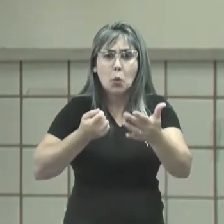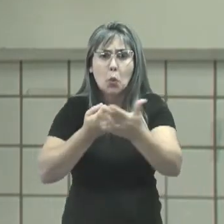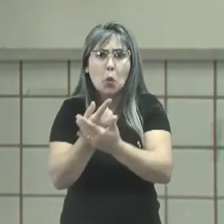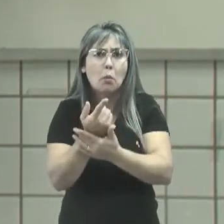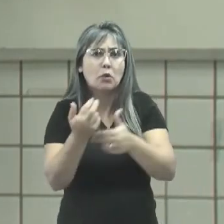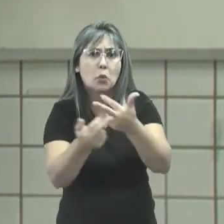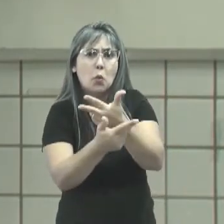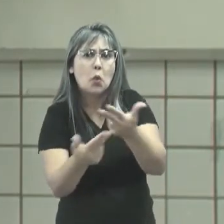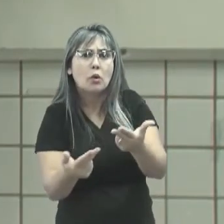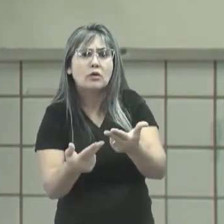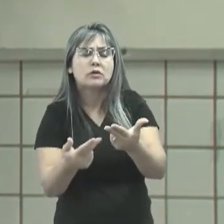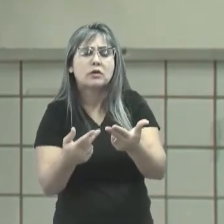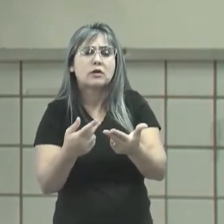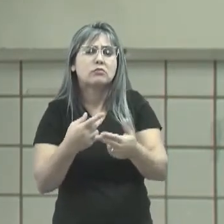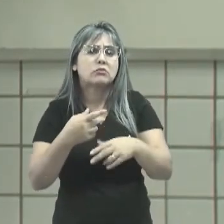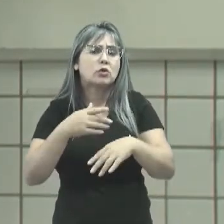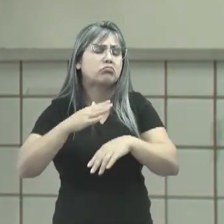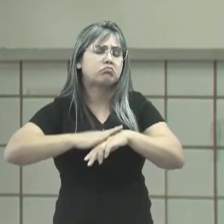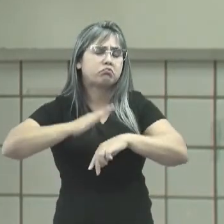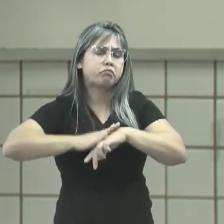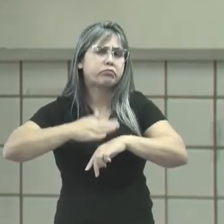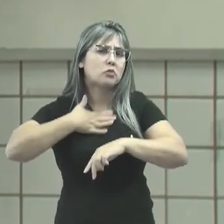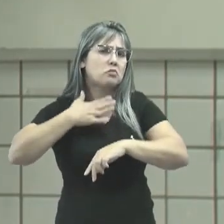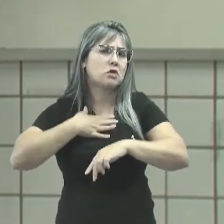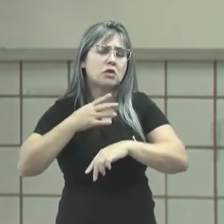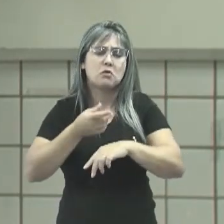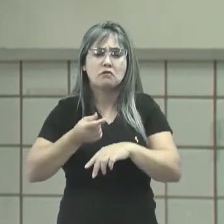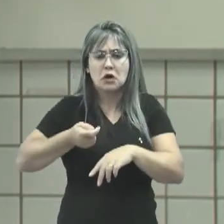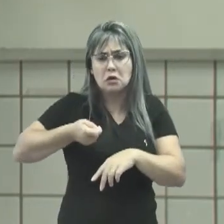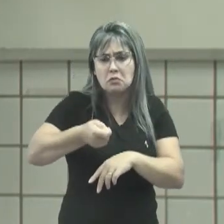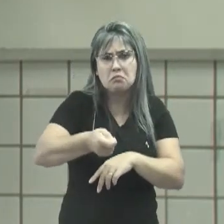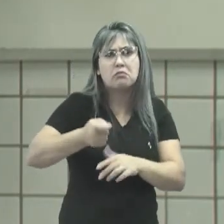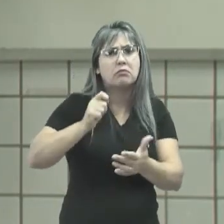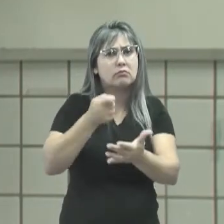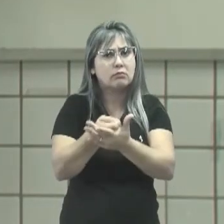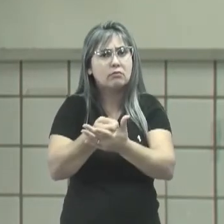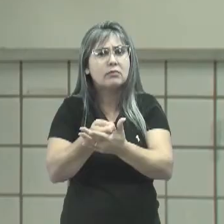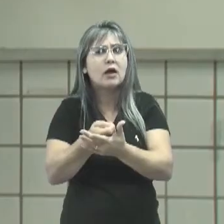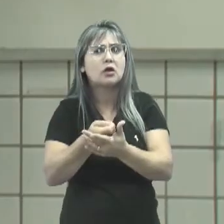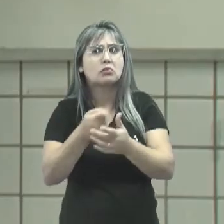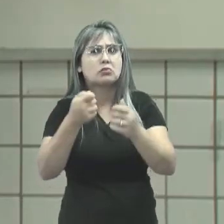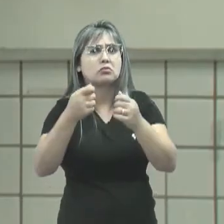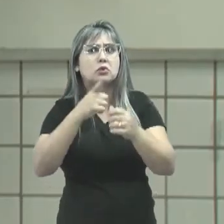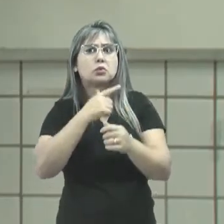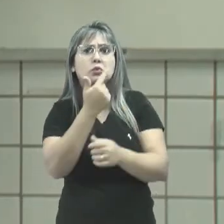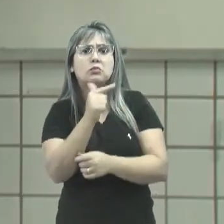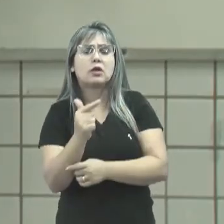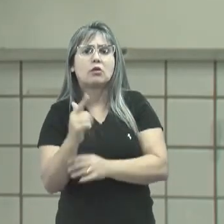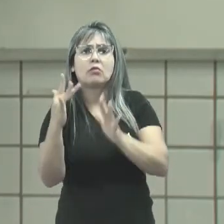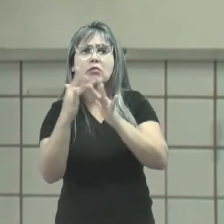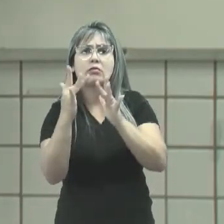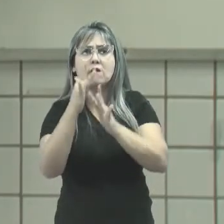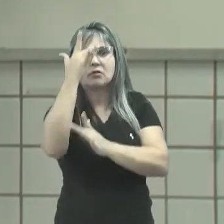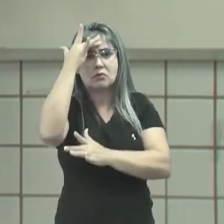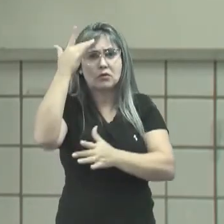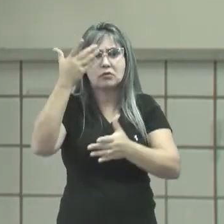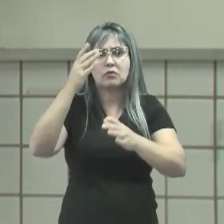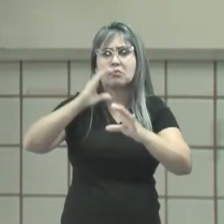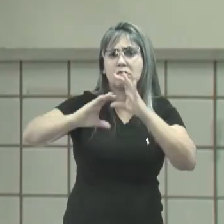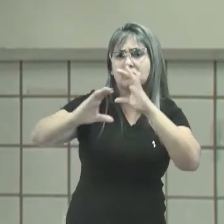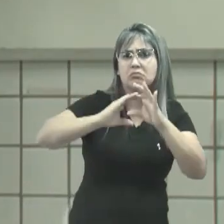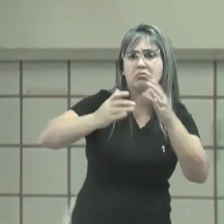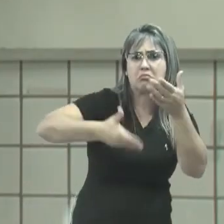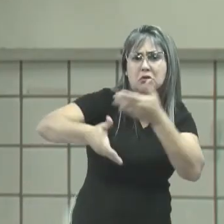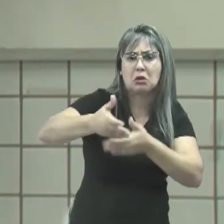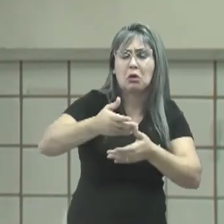mais está havendo essa substituição, pessoal. E falando em lixo que é jogado, pessoal, o homem cada vez mais